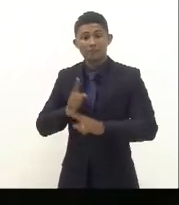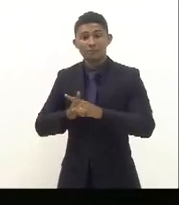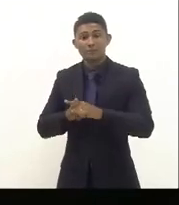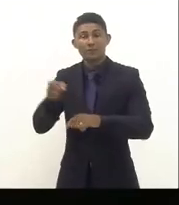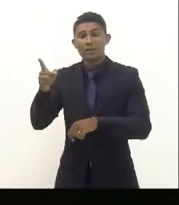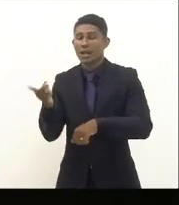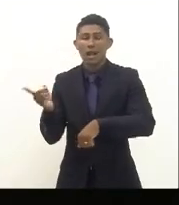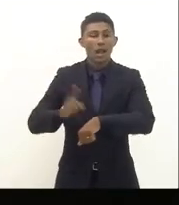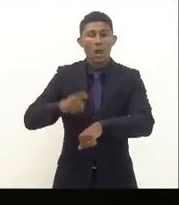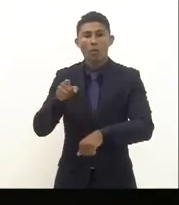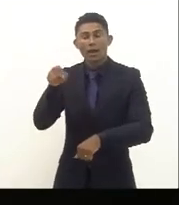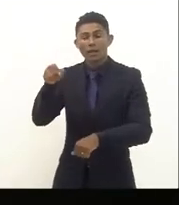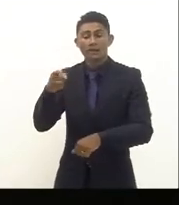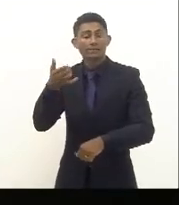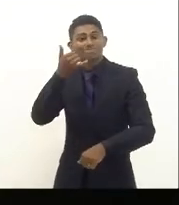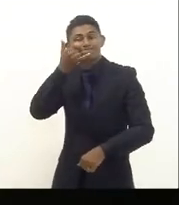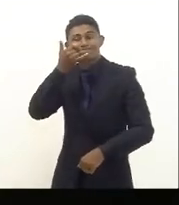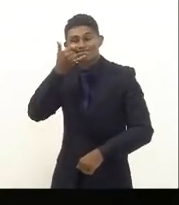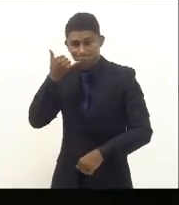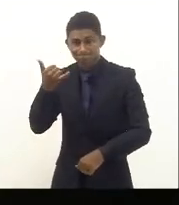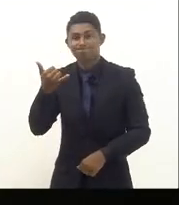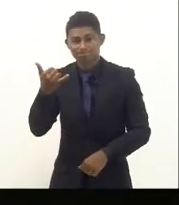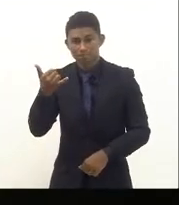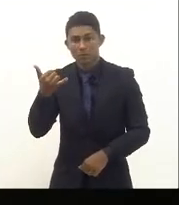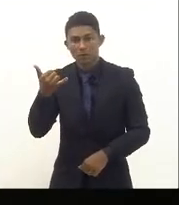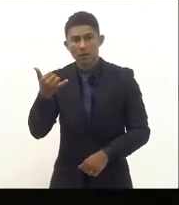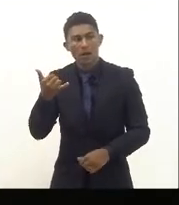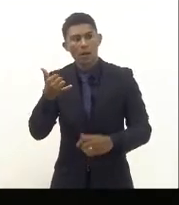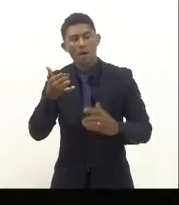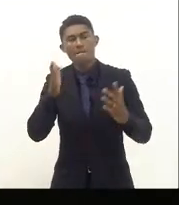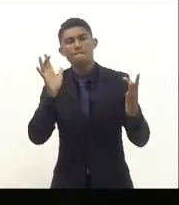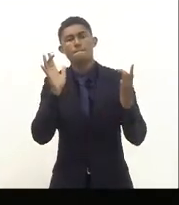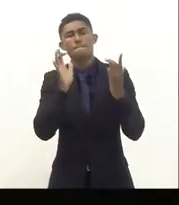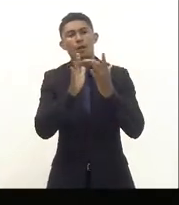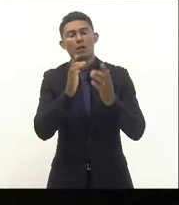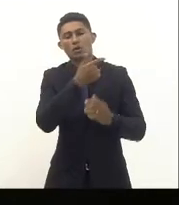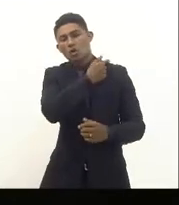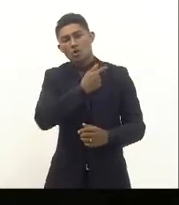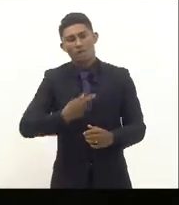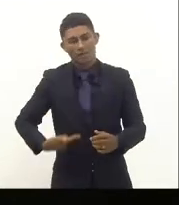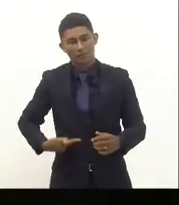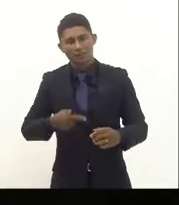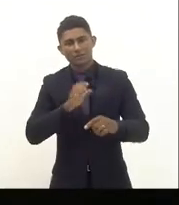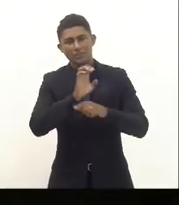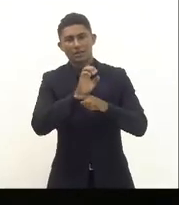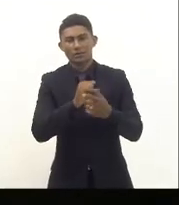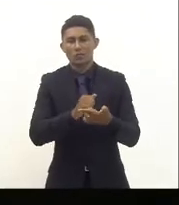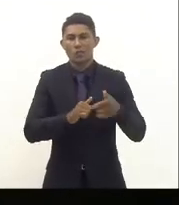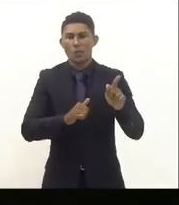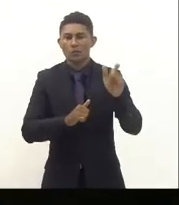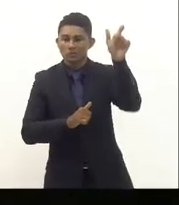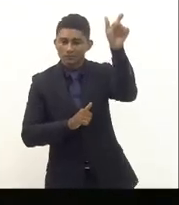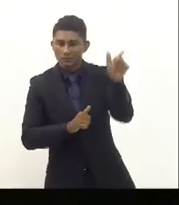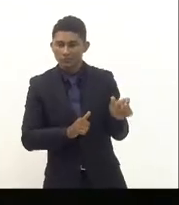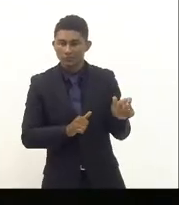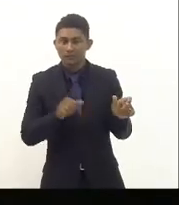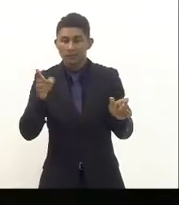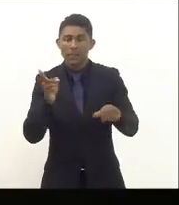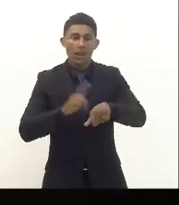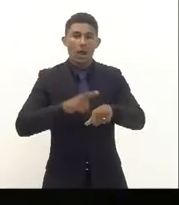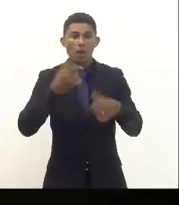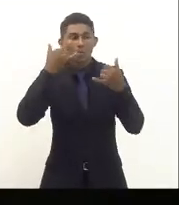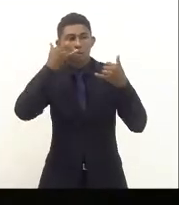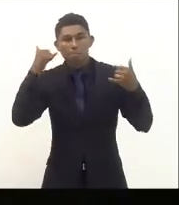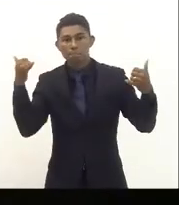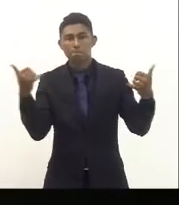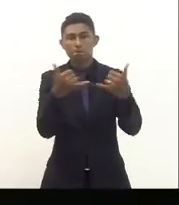imediatamente pegou o telefone Fez contato com o governador desse outro estado que